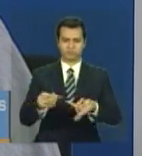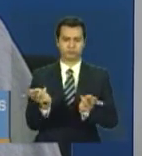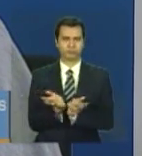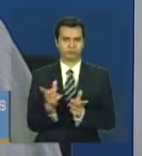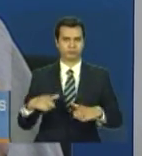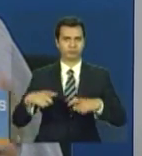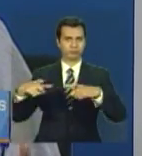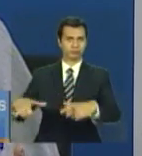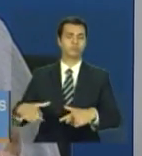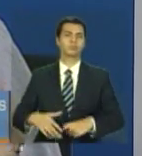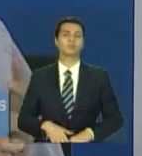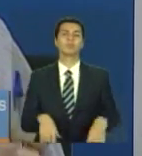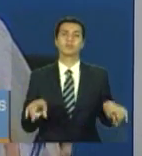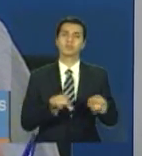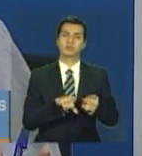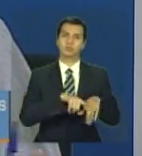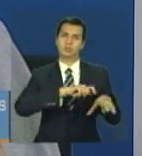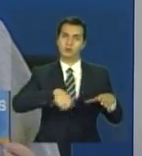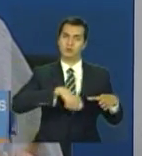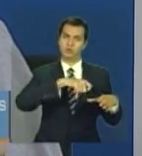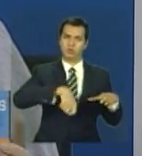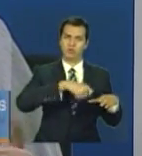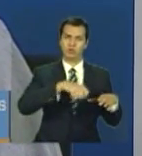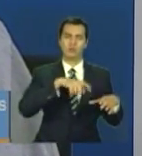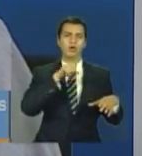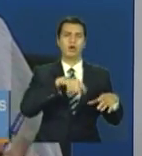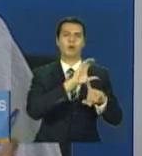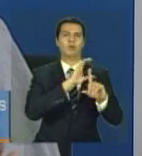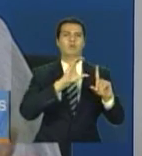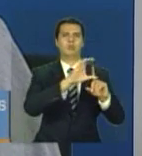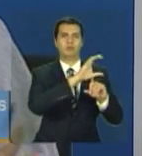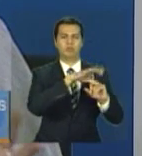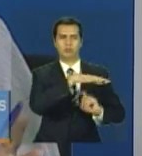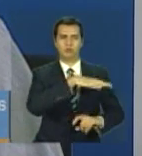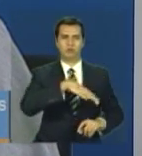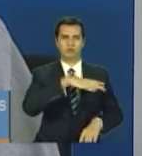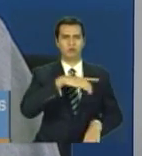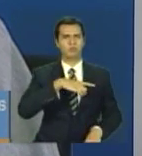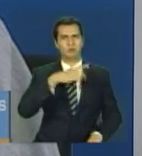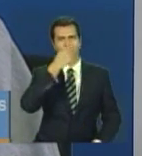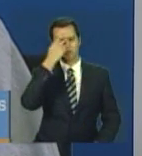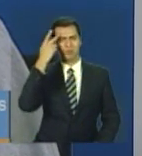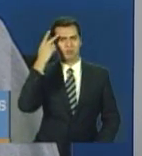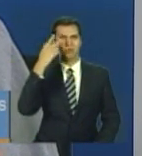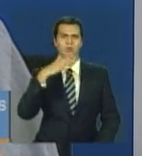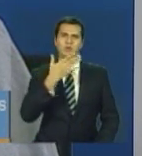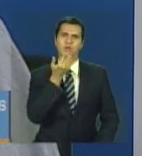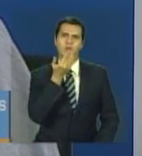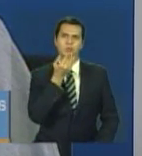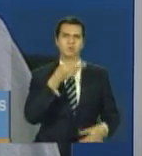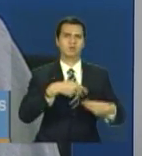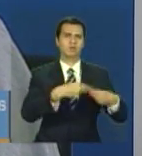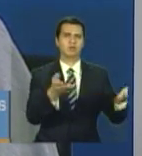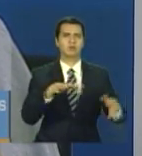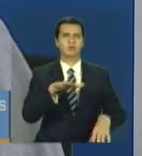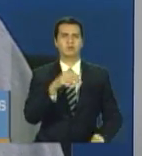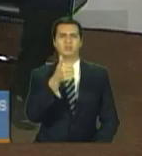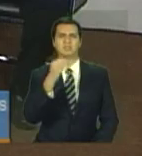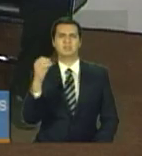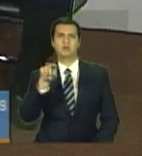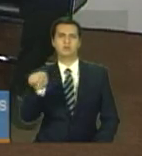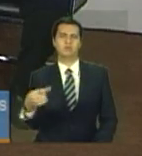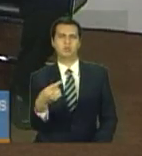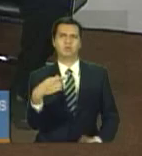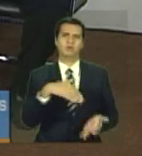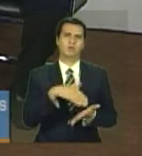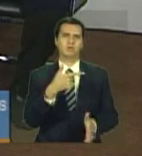cozinhas comunitárias, que são mais em comunidades, né? Em torno de 100 mil a 200 mil refeições por dia. Bom, diretor,